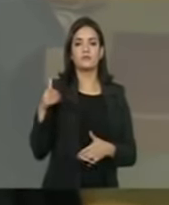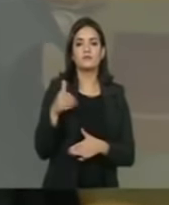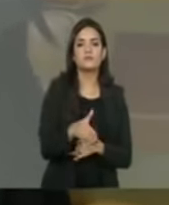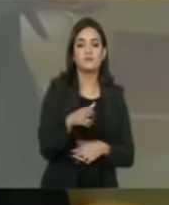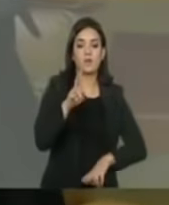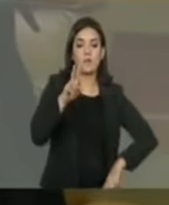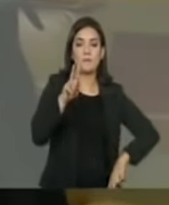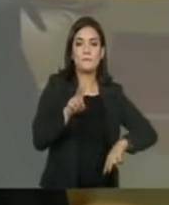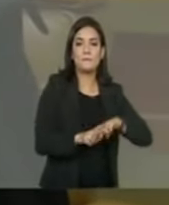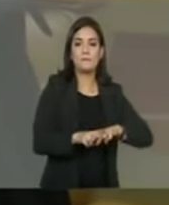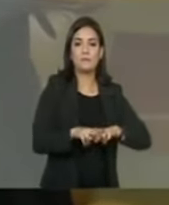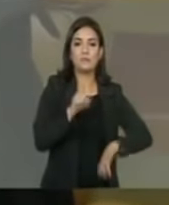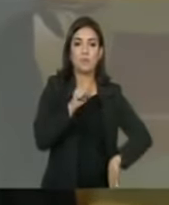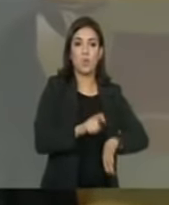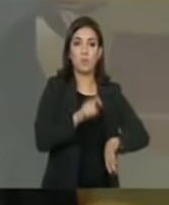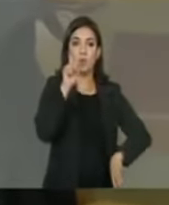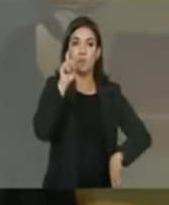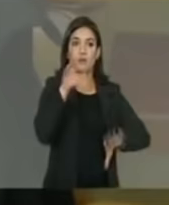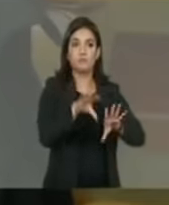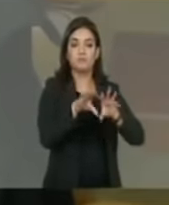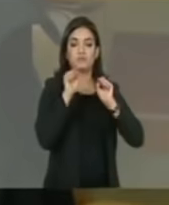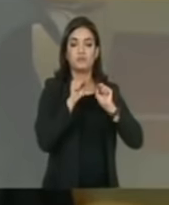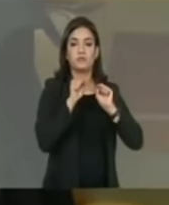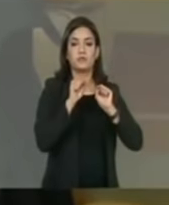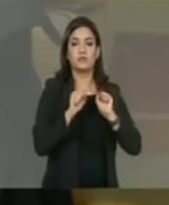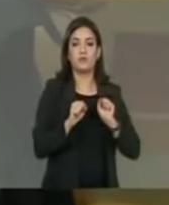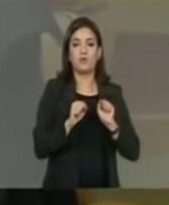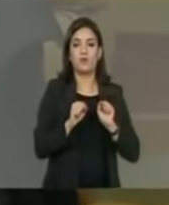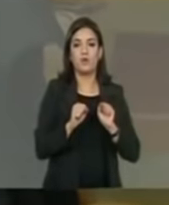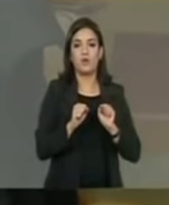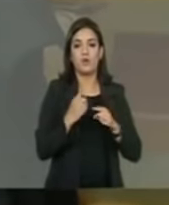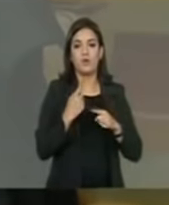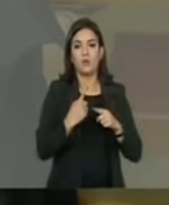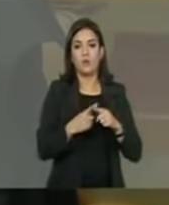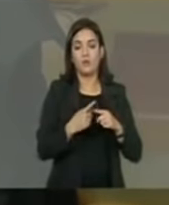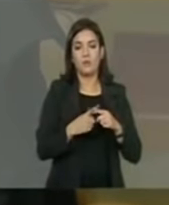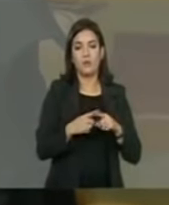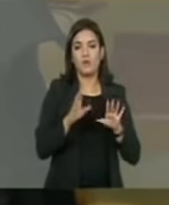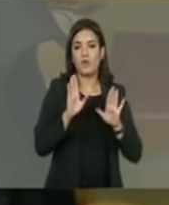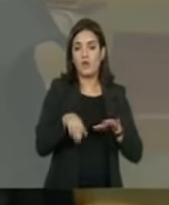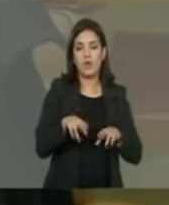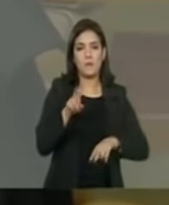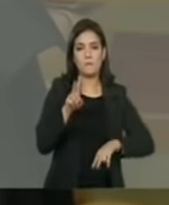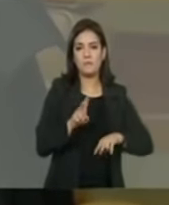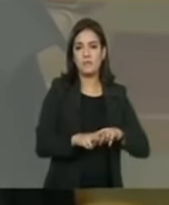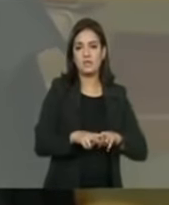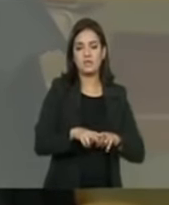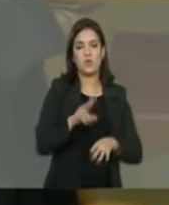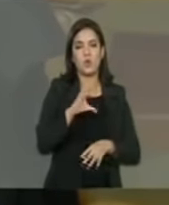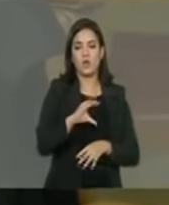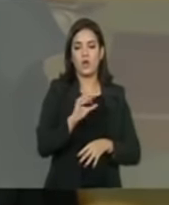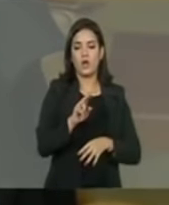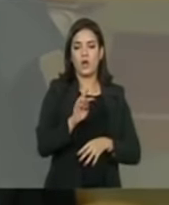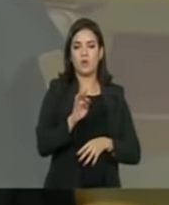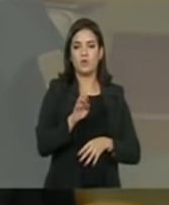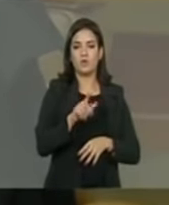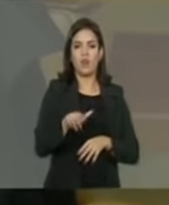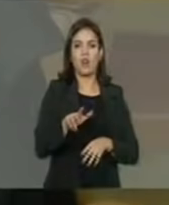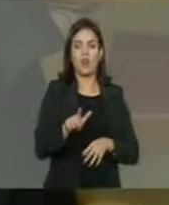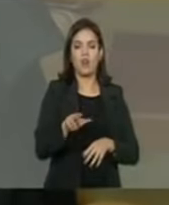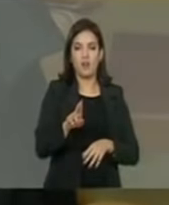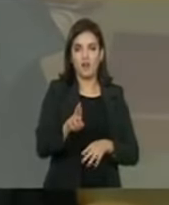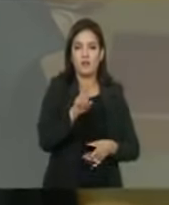flagrante que essa como sabemos mera modalidade de prisão cautelar ou do mero o simples recebimento